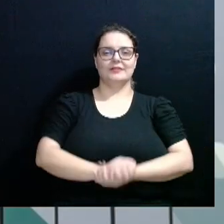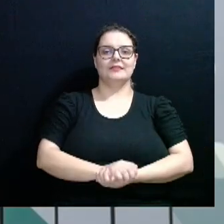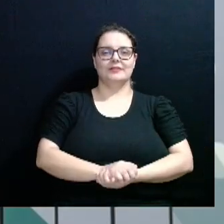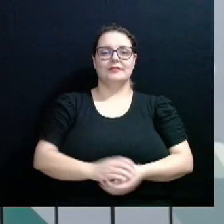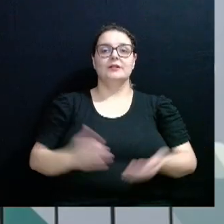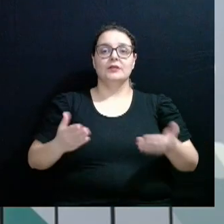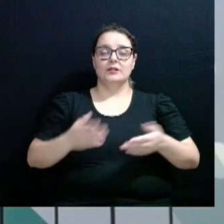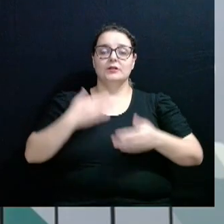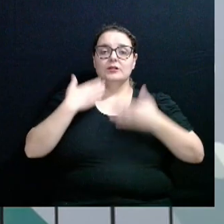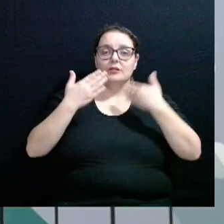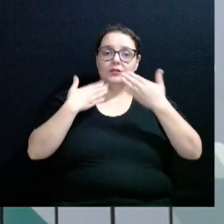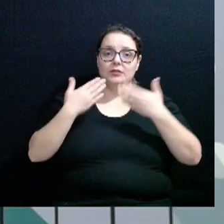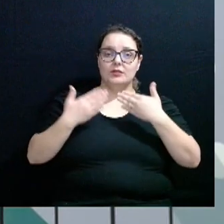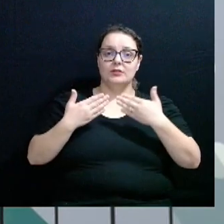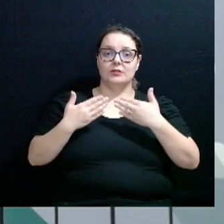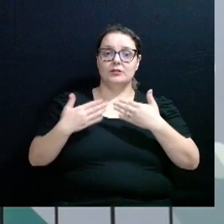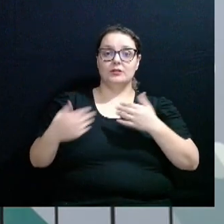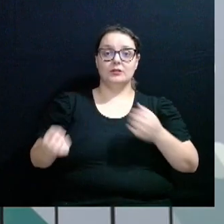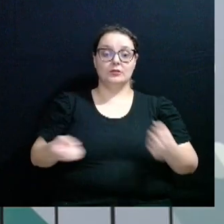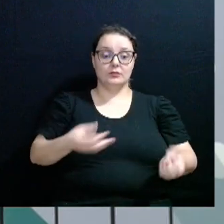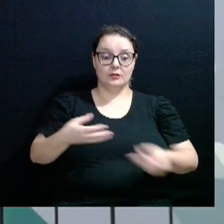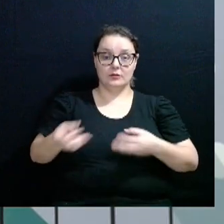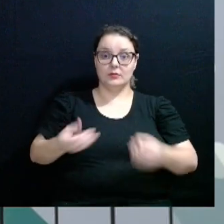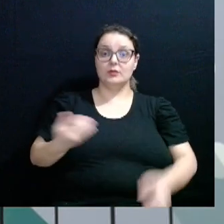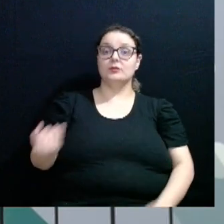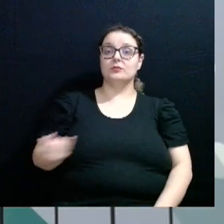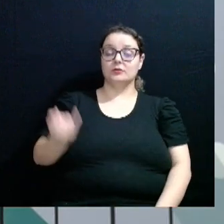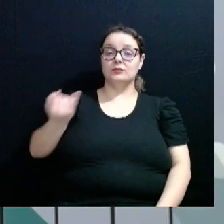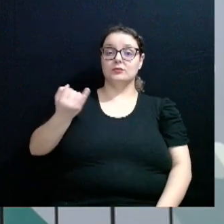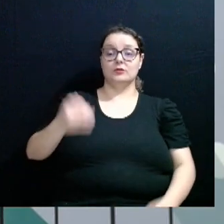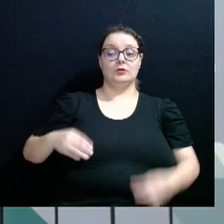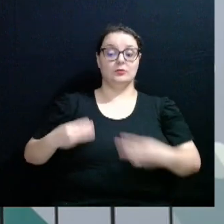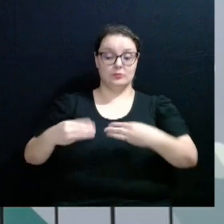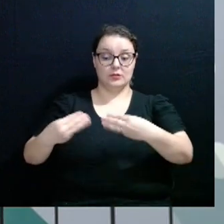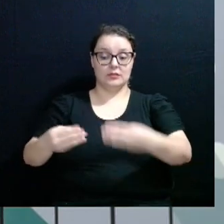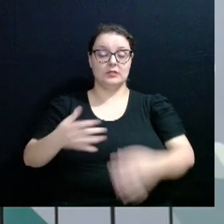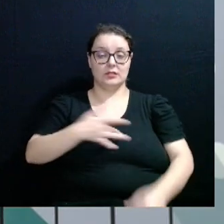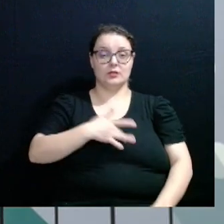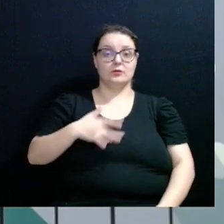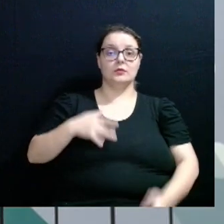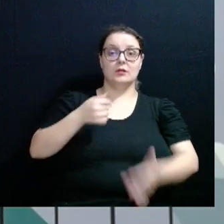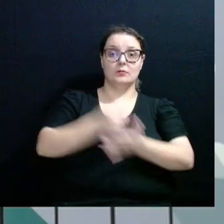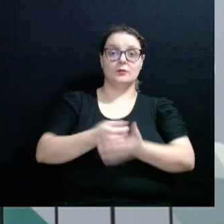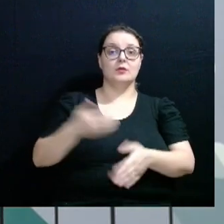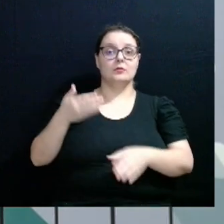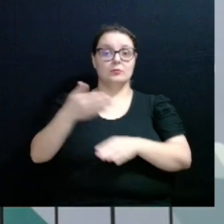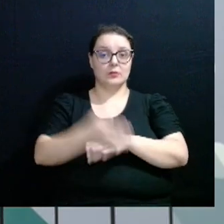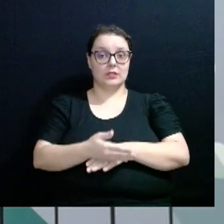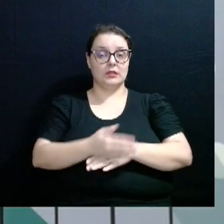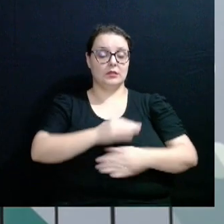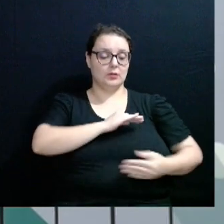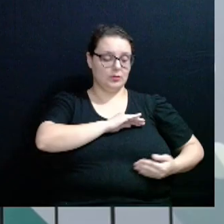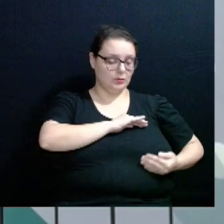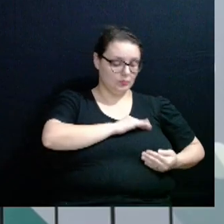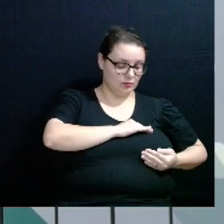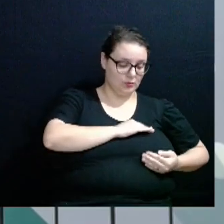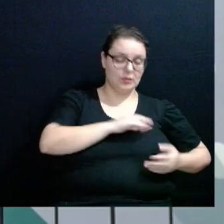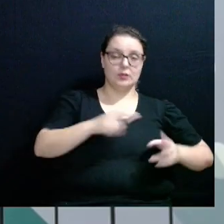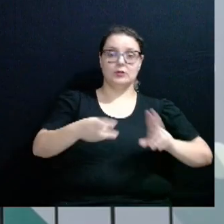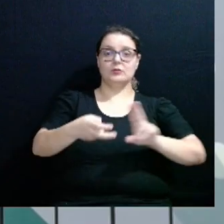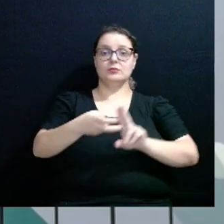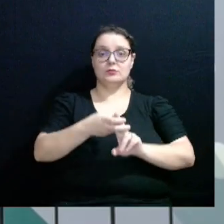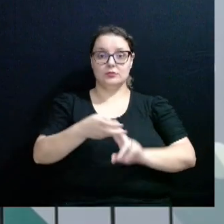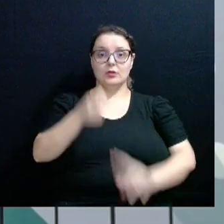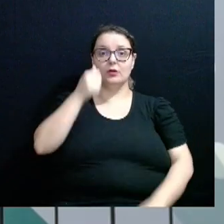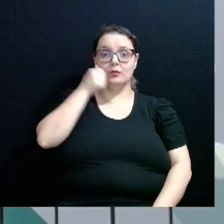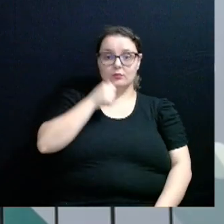uma novidade importante. O Ministério da Saúde garantiu o acesso à mamografia no SUS para mulheres a partir de